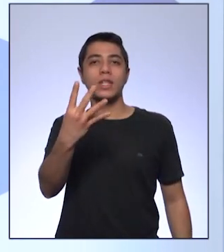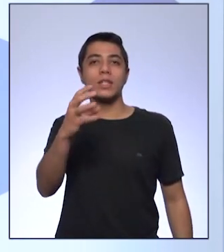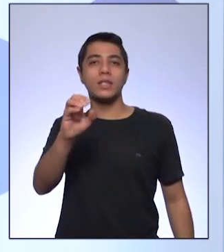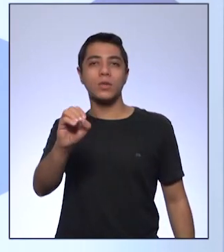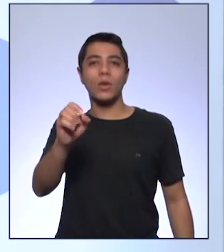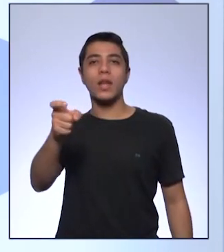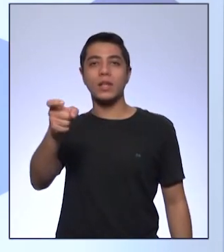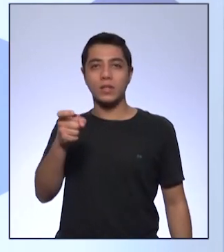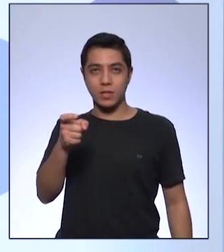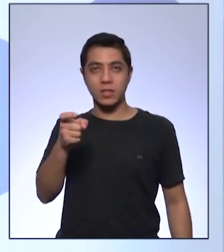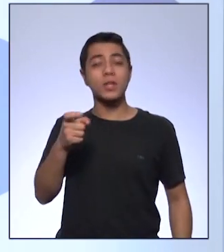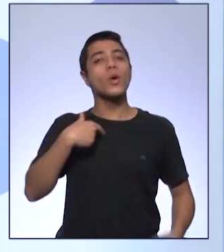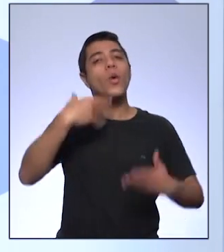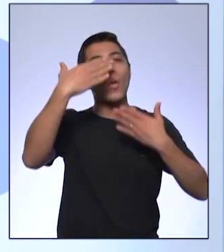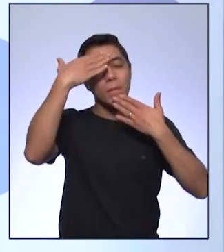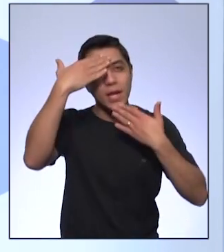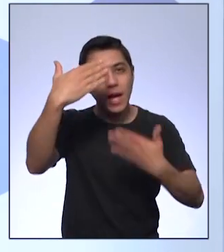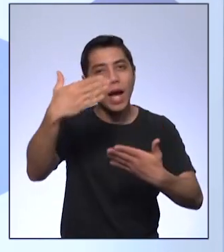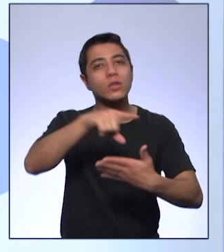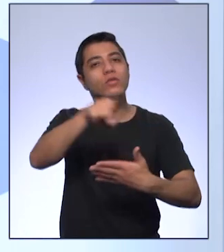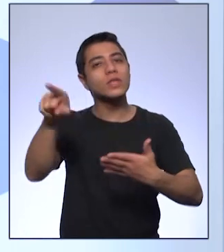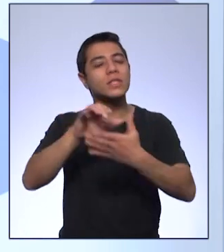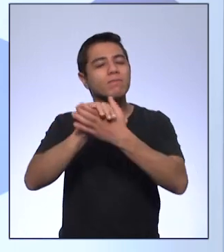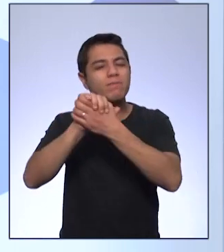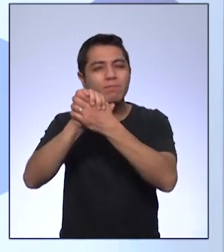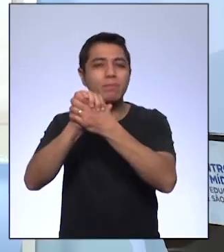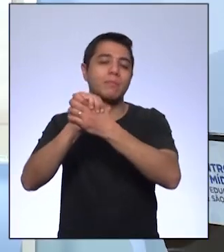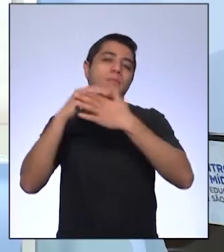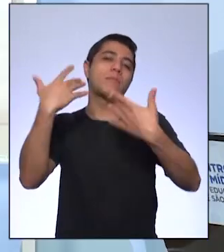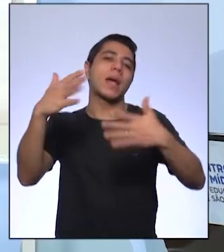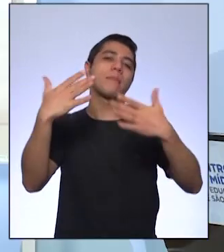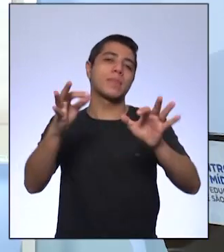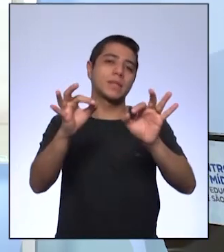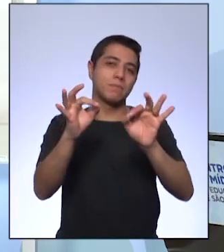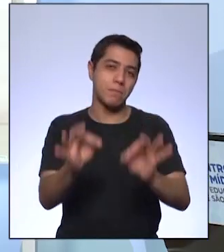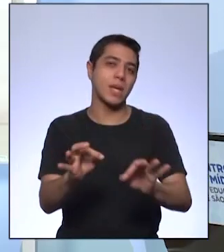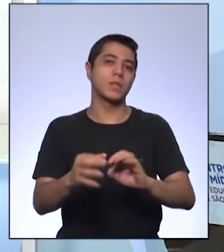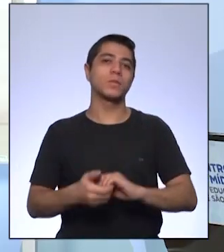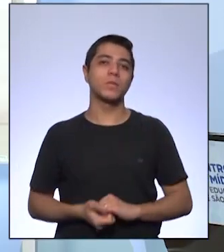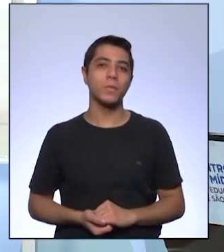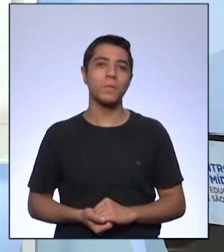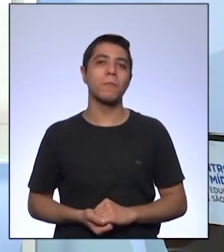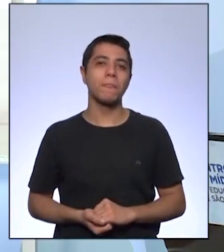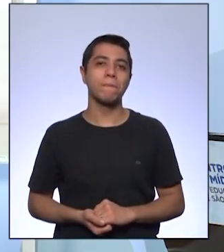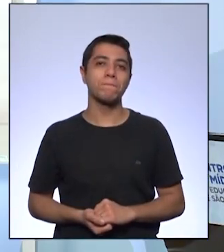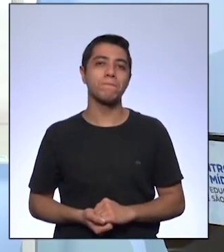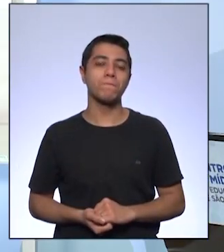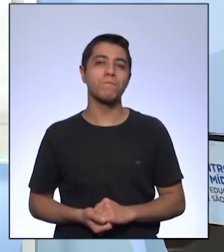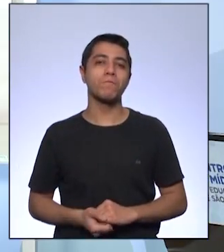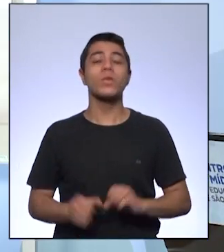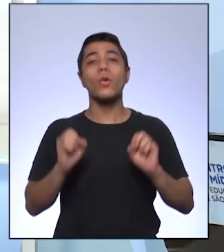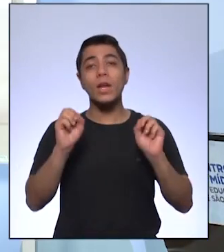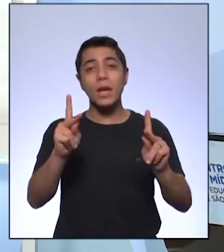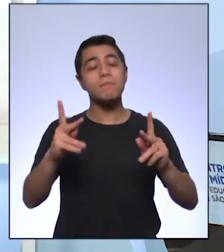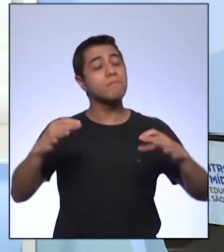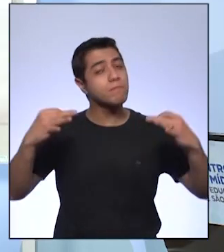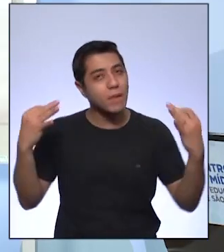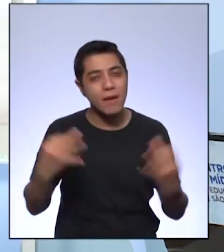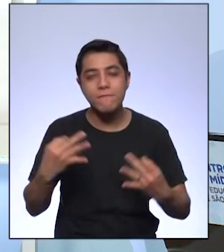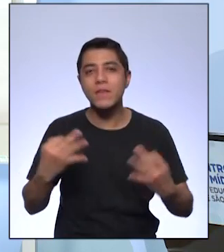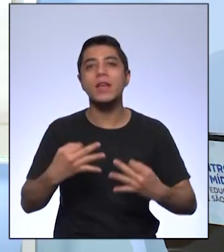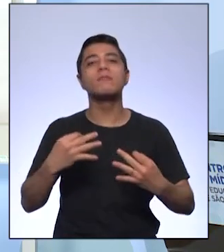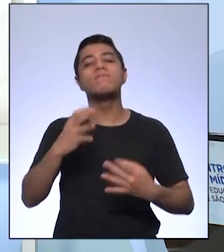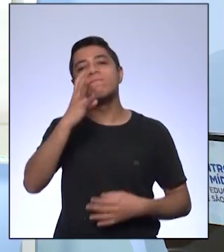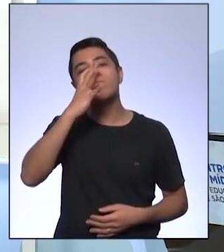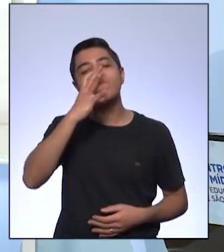estão de parabéns mesmo, viu, Osmar? Perfeito. Então, bastante interessante, respostas bastante coerentes. E